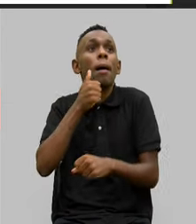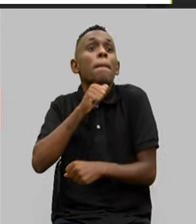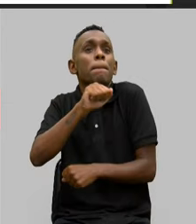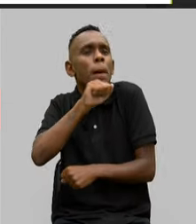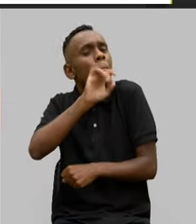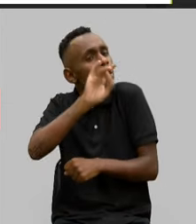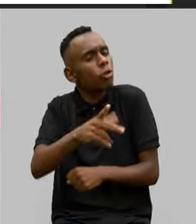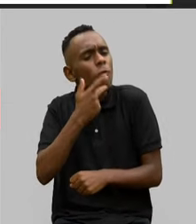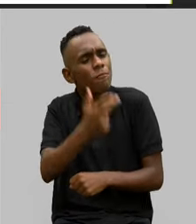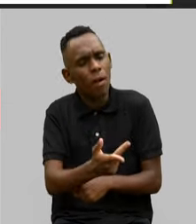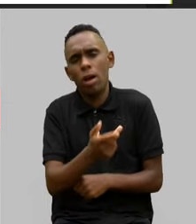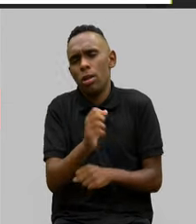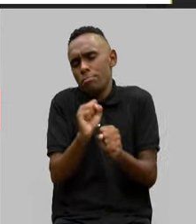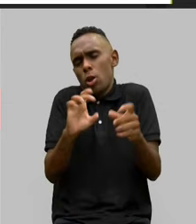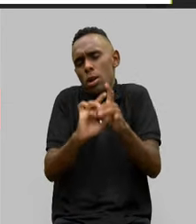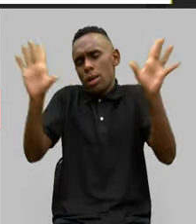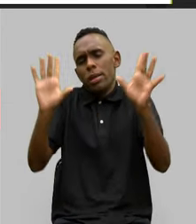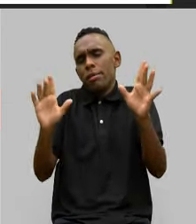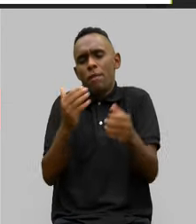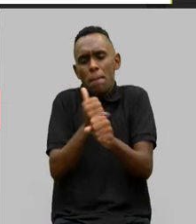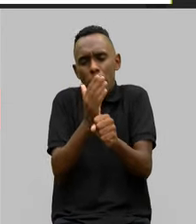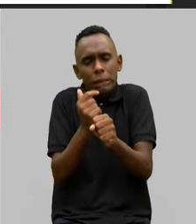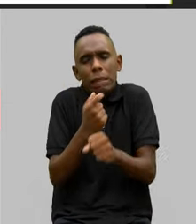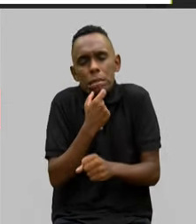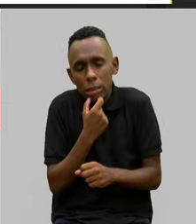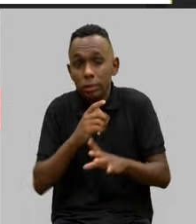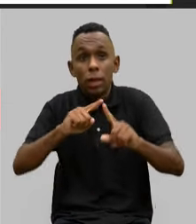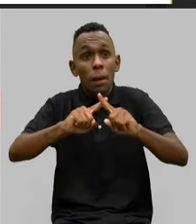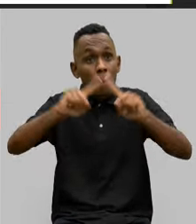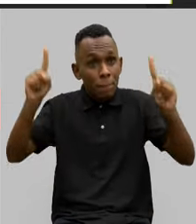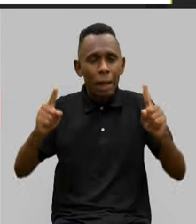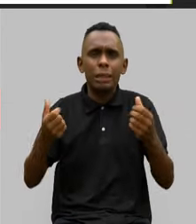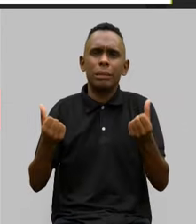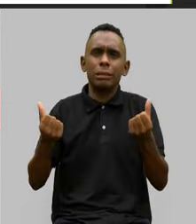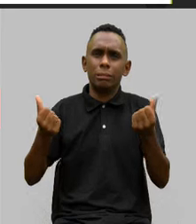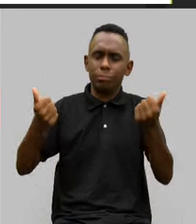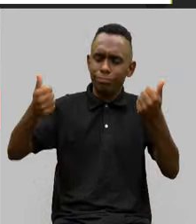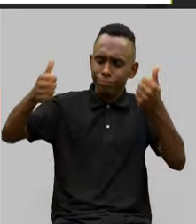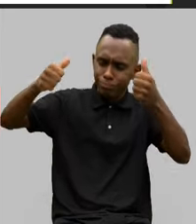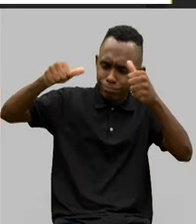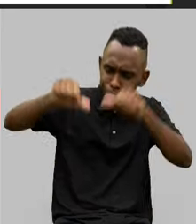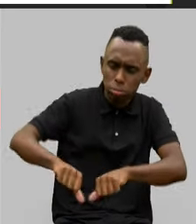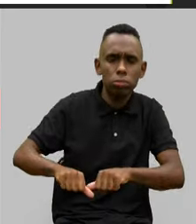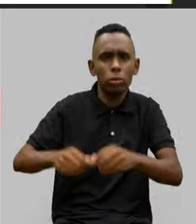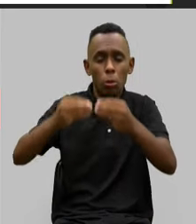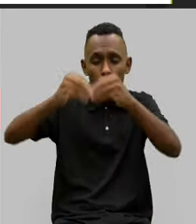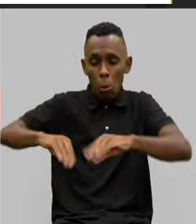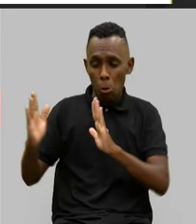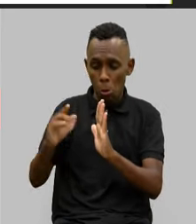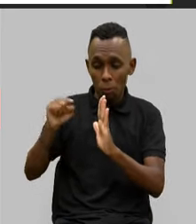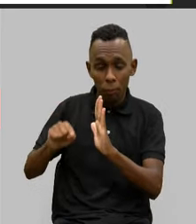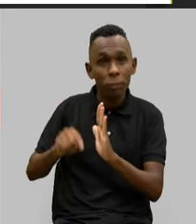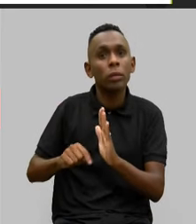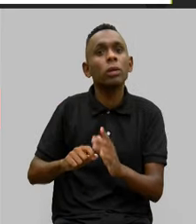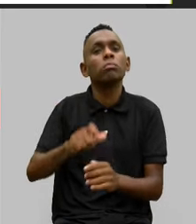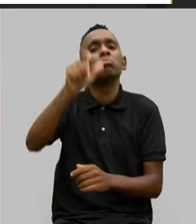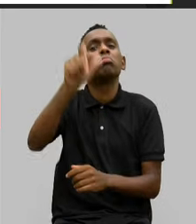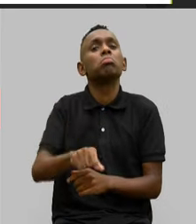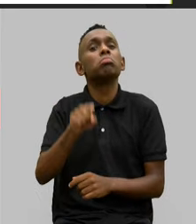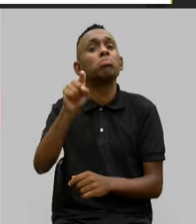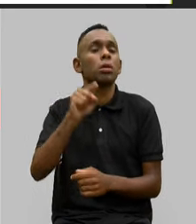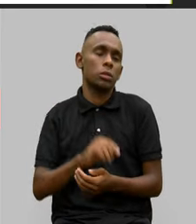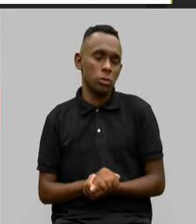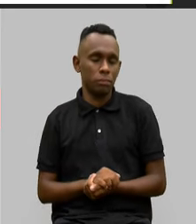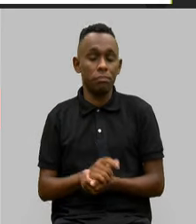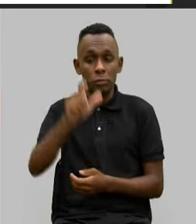falar isso que mãe pode qualquer coisa né mas então foi um desastre e o que que aconteceu este senhor